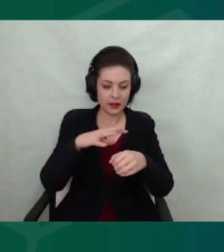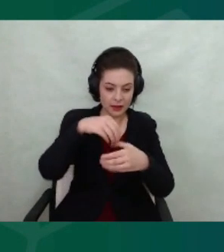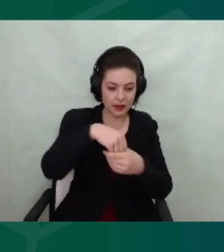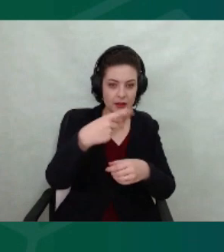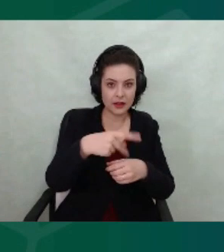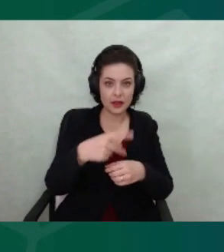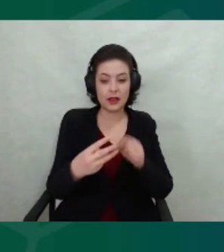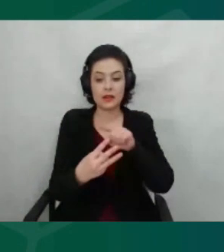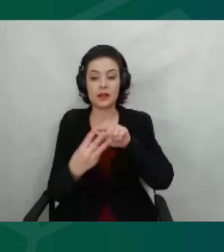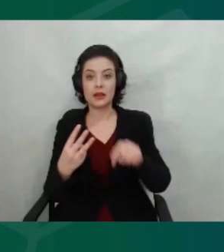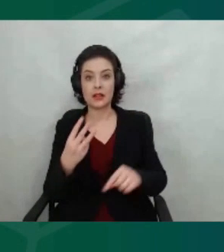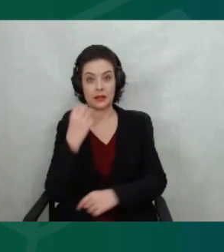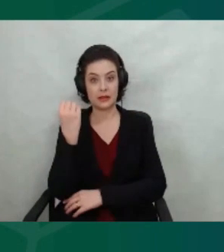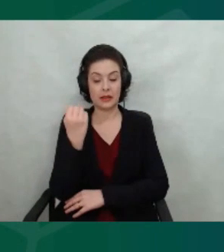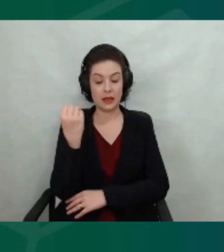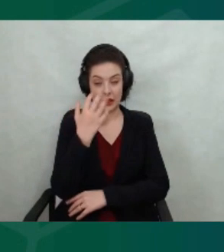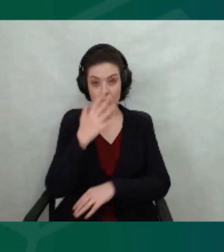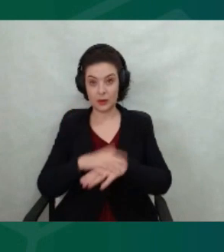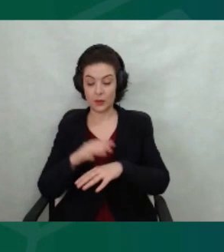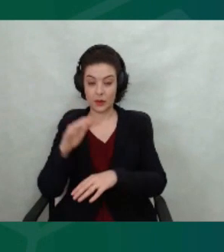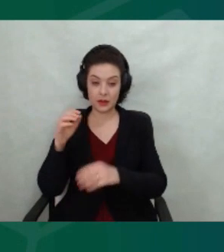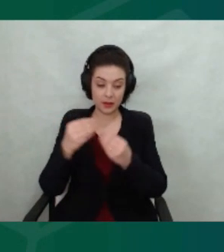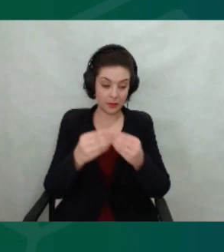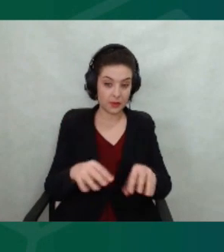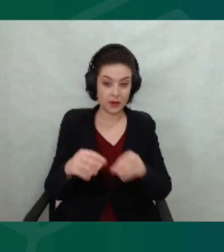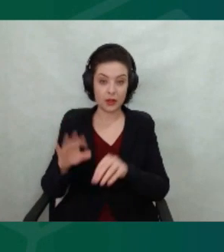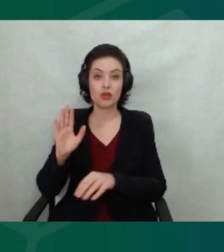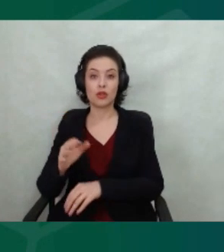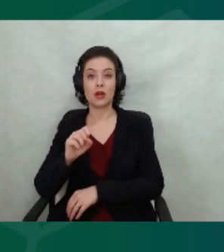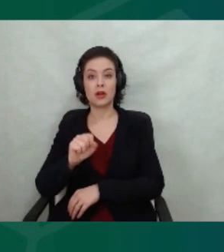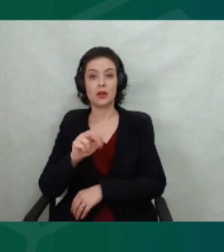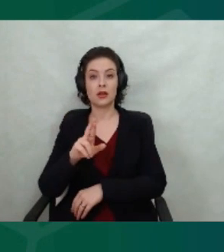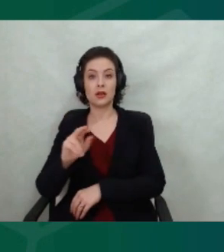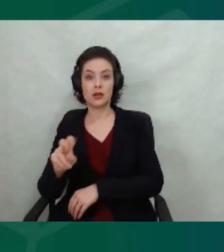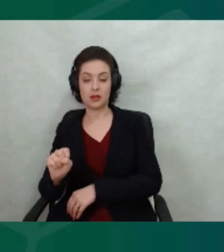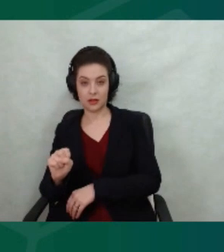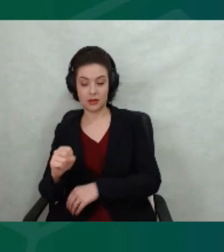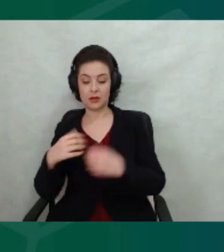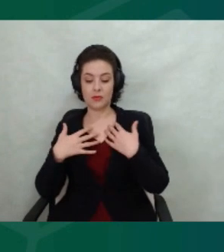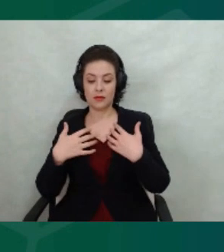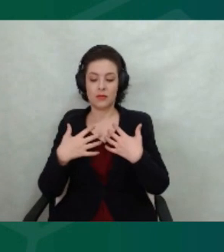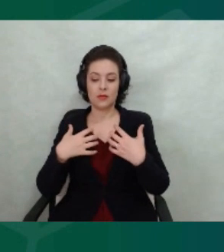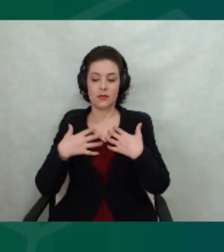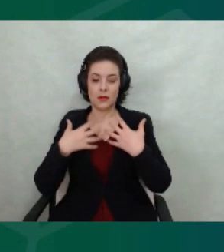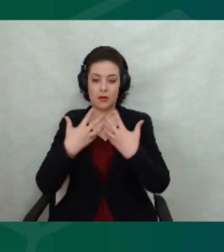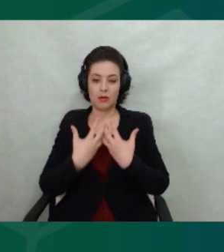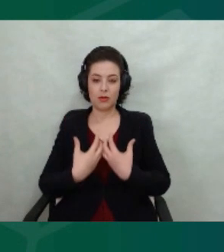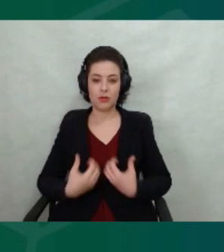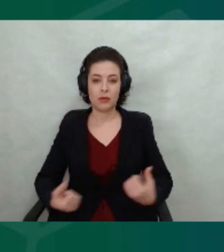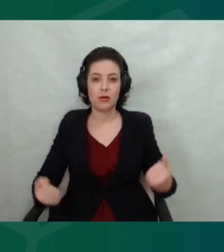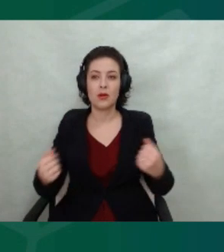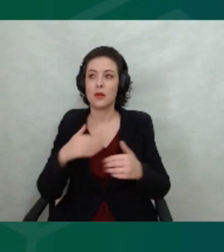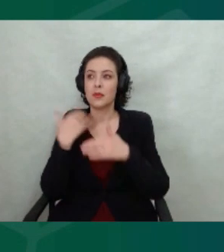Nós tínhamos conhecimento do SARS-CoV-1, que causou grande